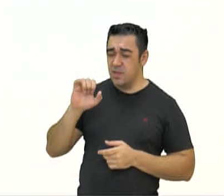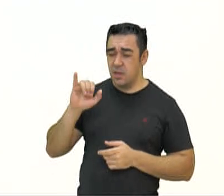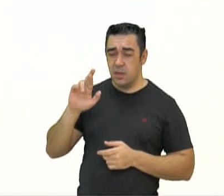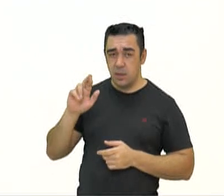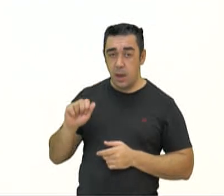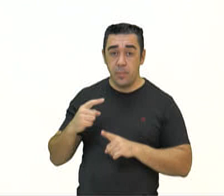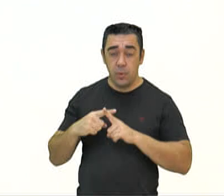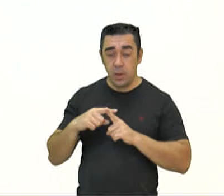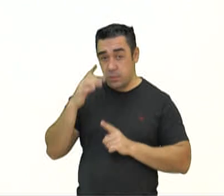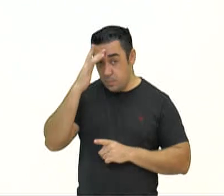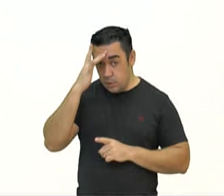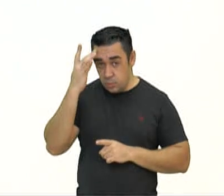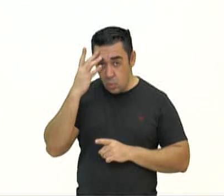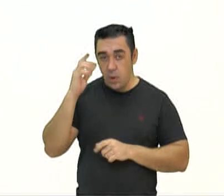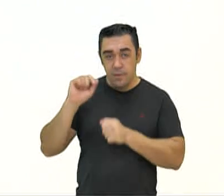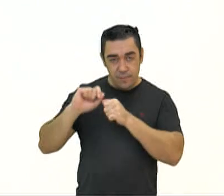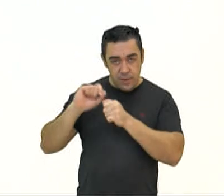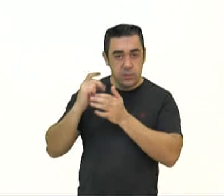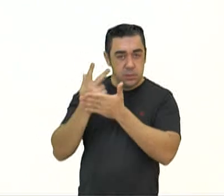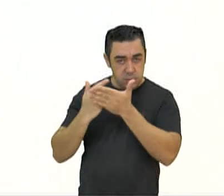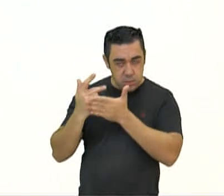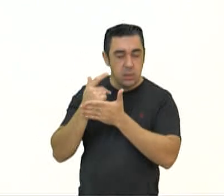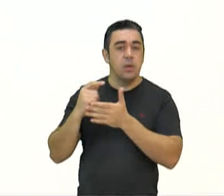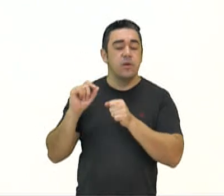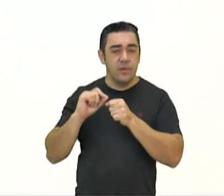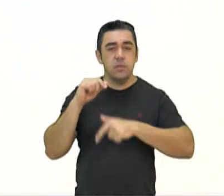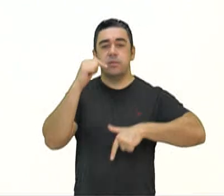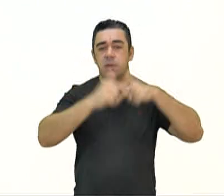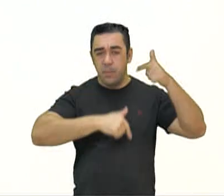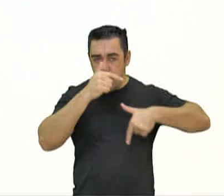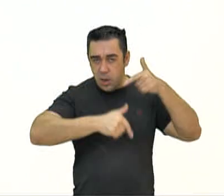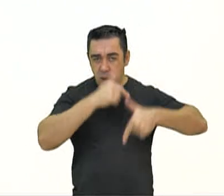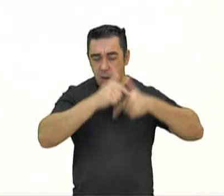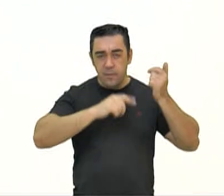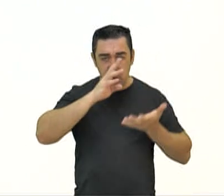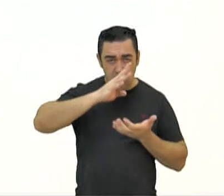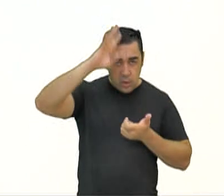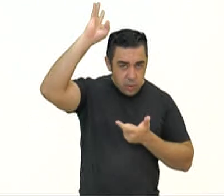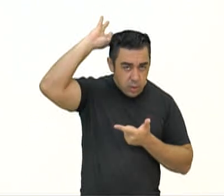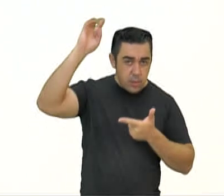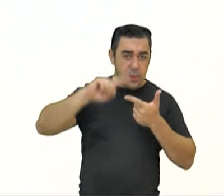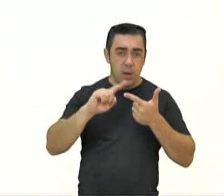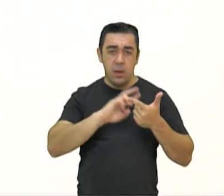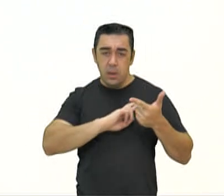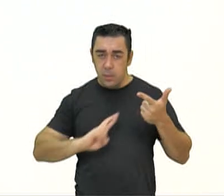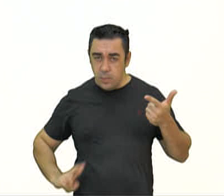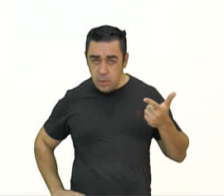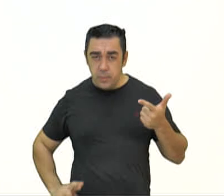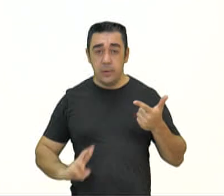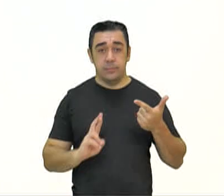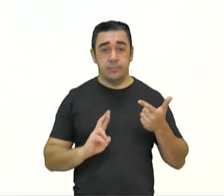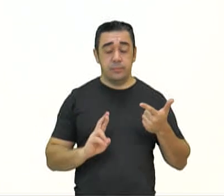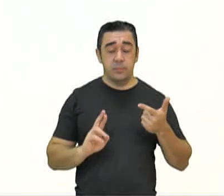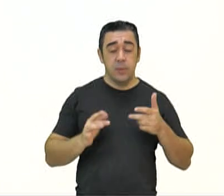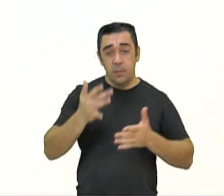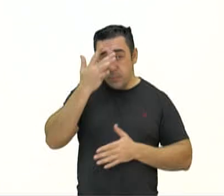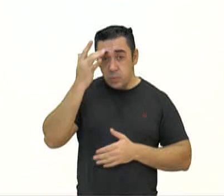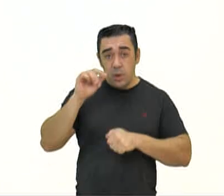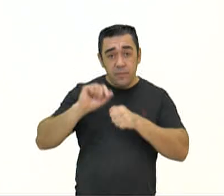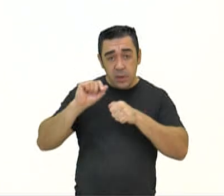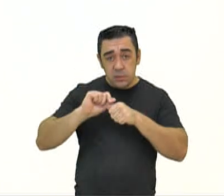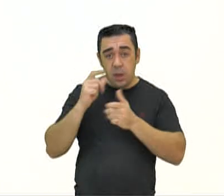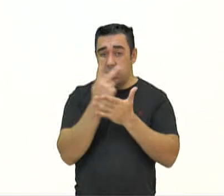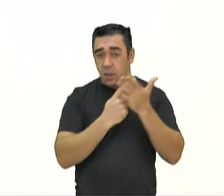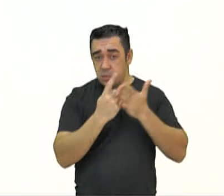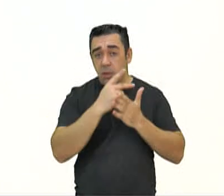estavam a serviço do Roma Império, depois da República Romana. Quem fazia esses desenhos eram os